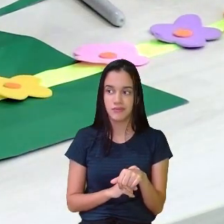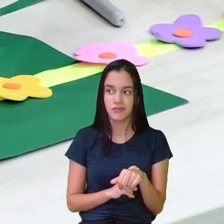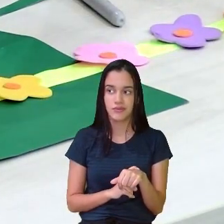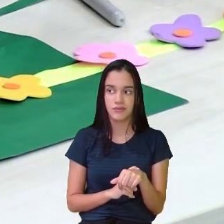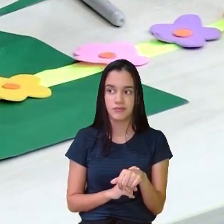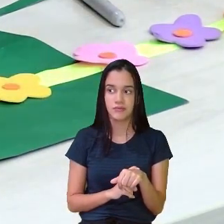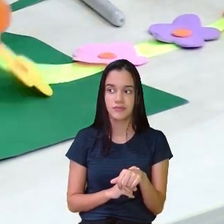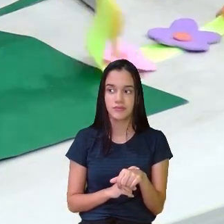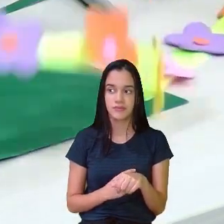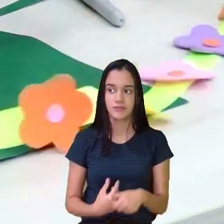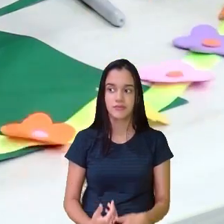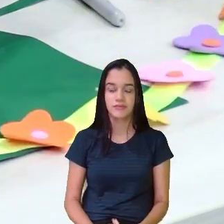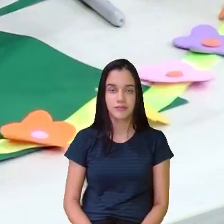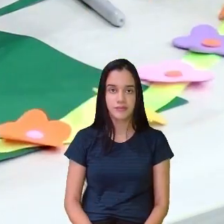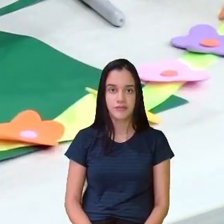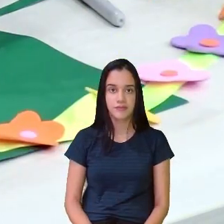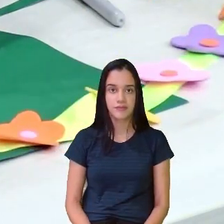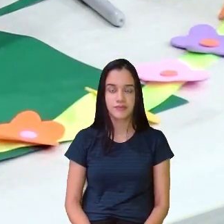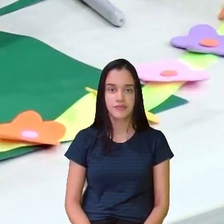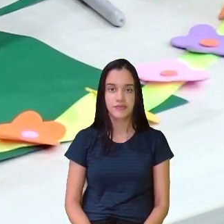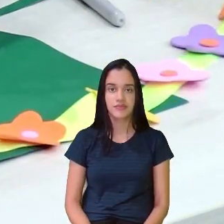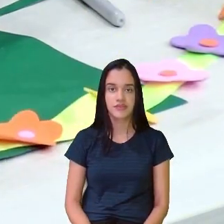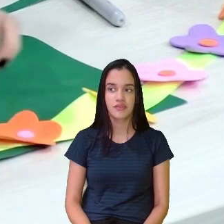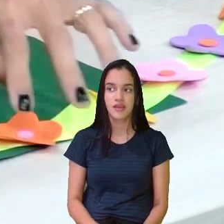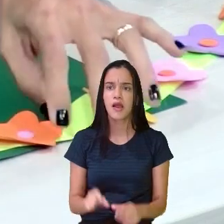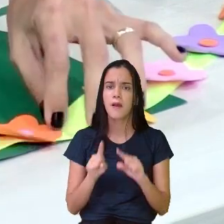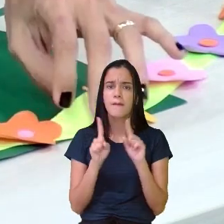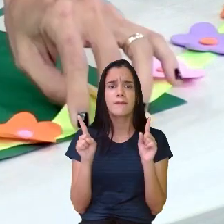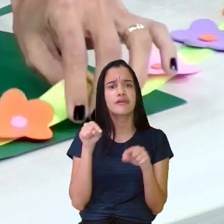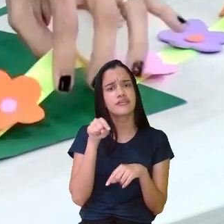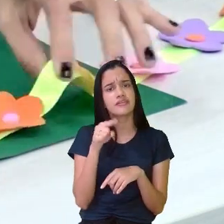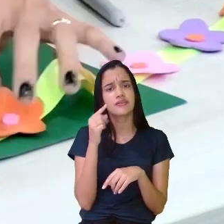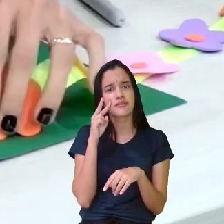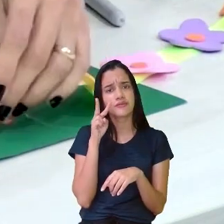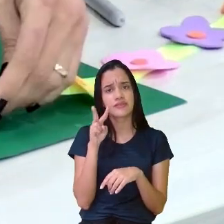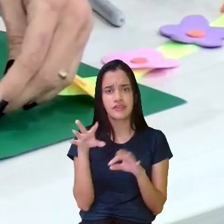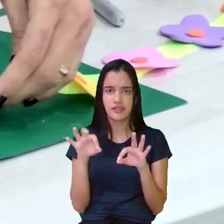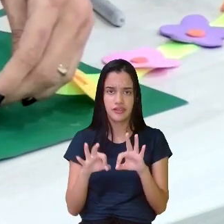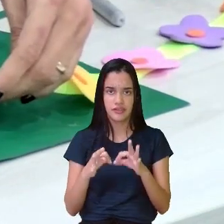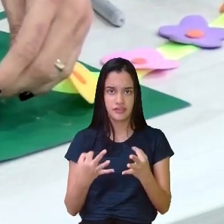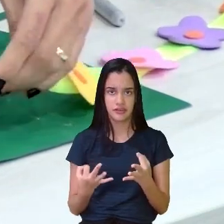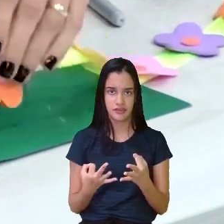pra gente estar fazendo tantos detalhes. Mas aí vocês estão vendo que é bem simples, ó.